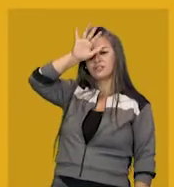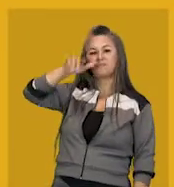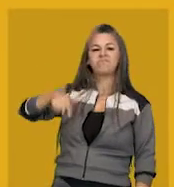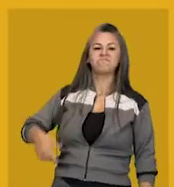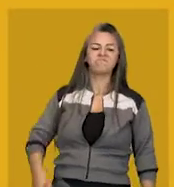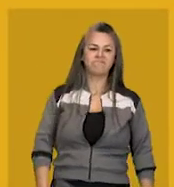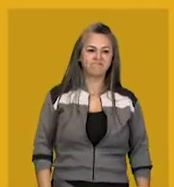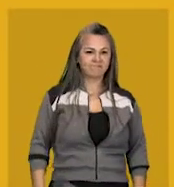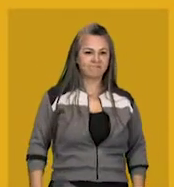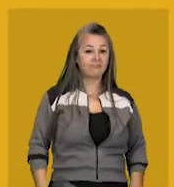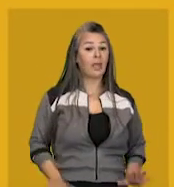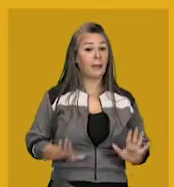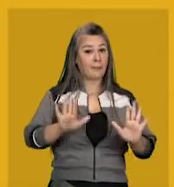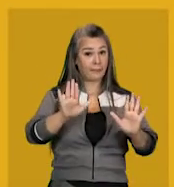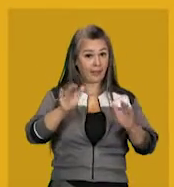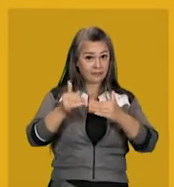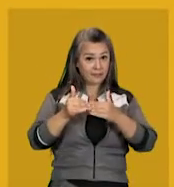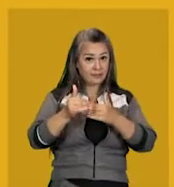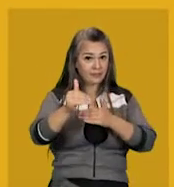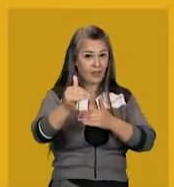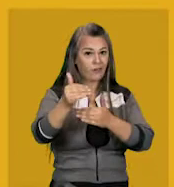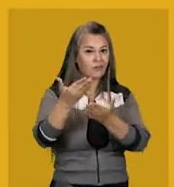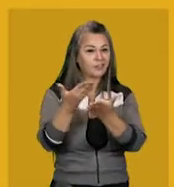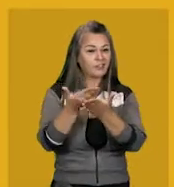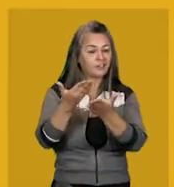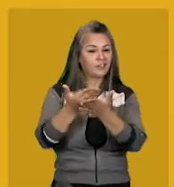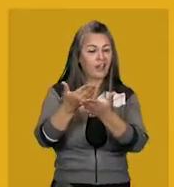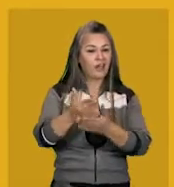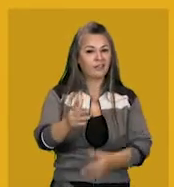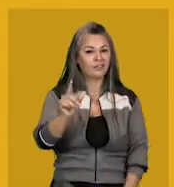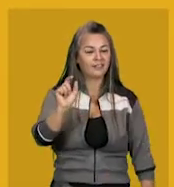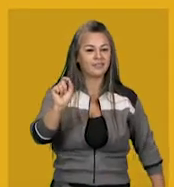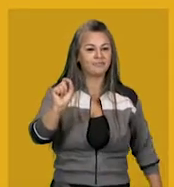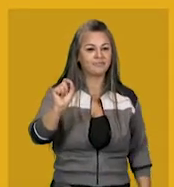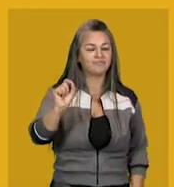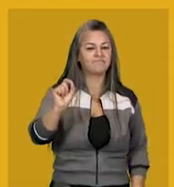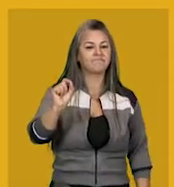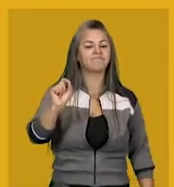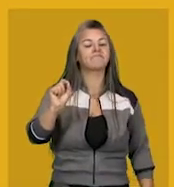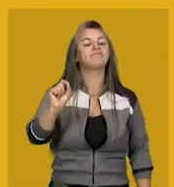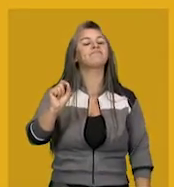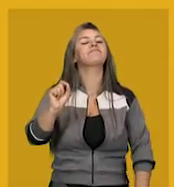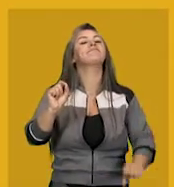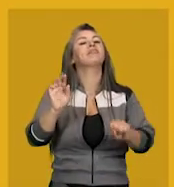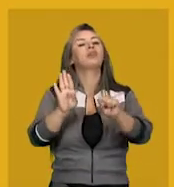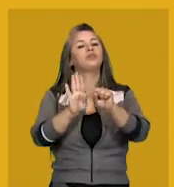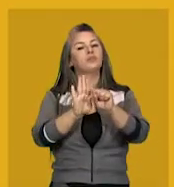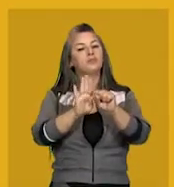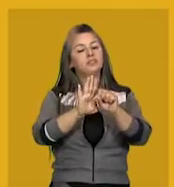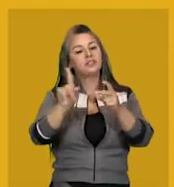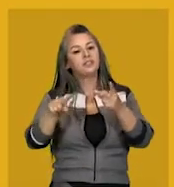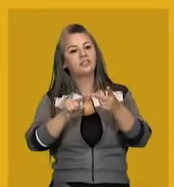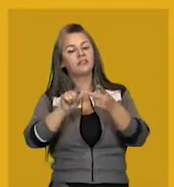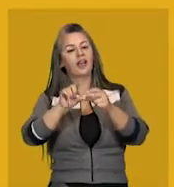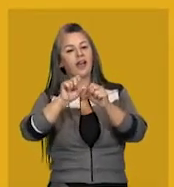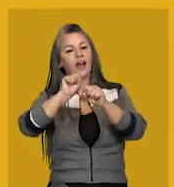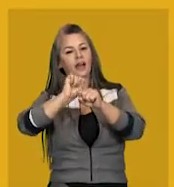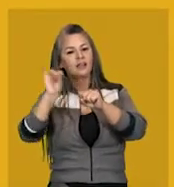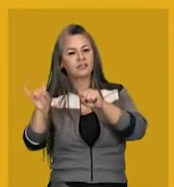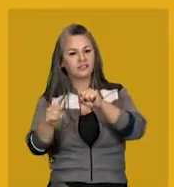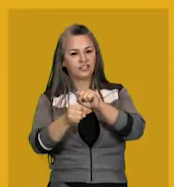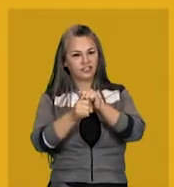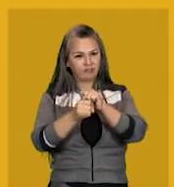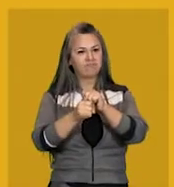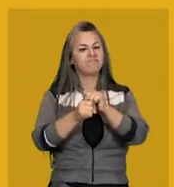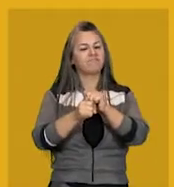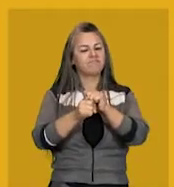O que veremos na próxima aula, que vamos estudar? Substantivo e adjetivo. Duas